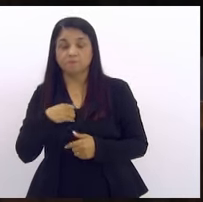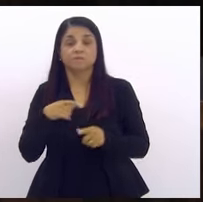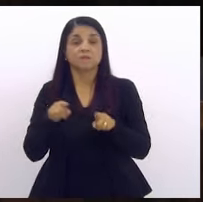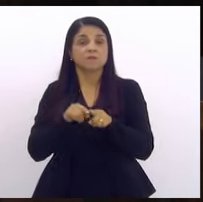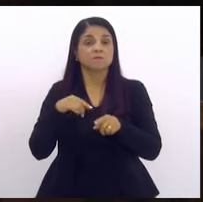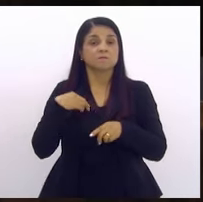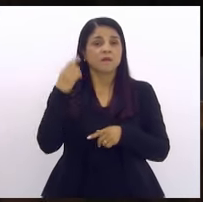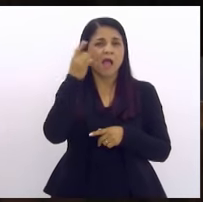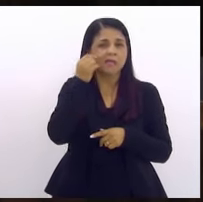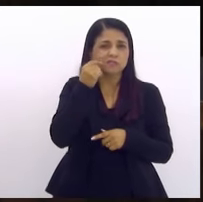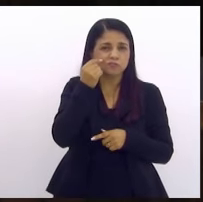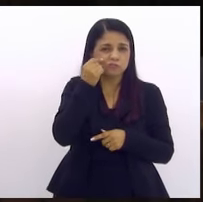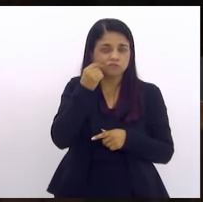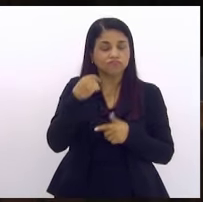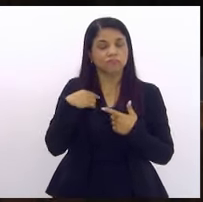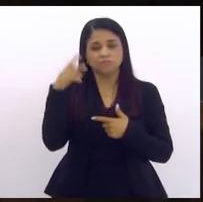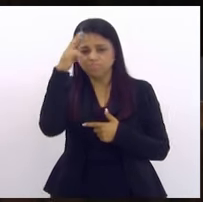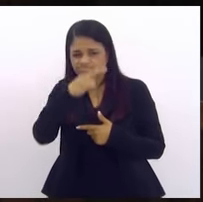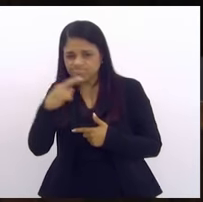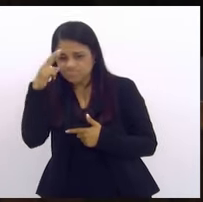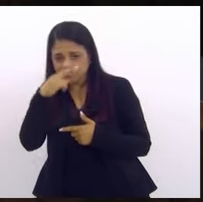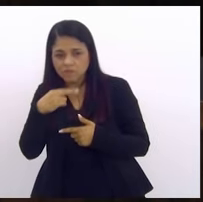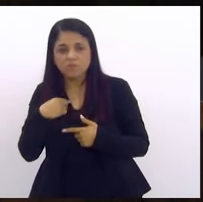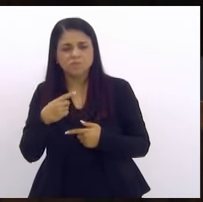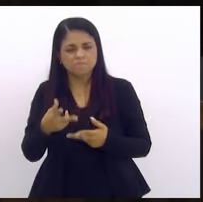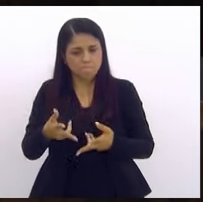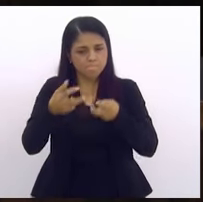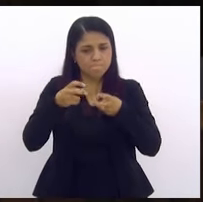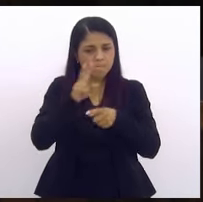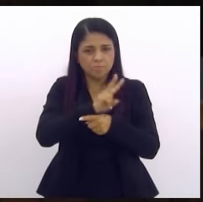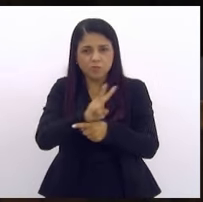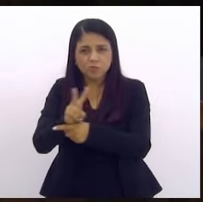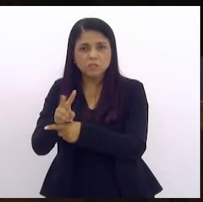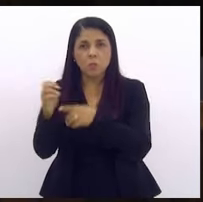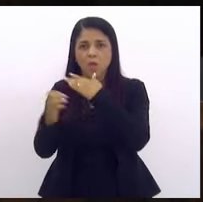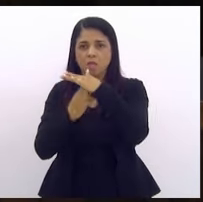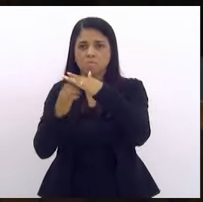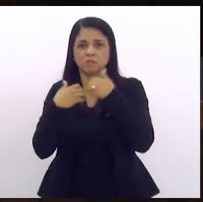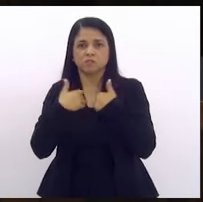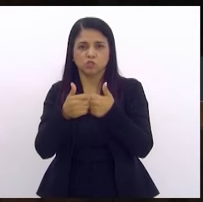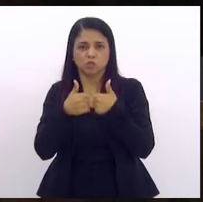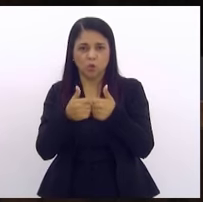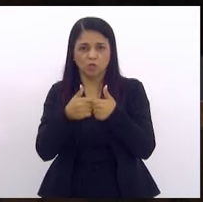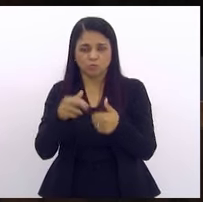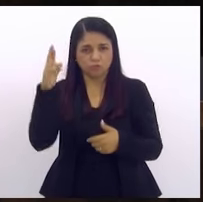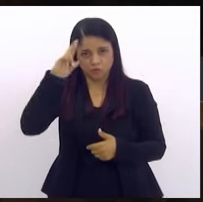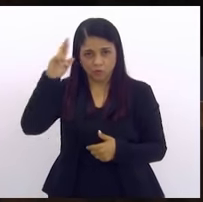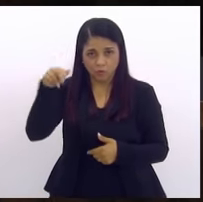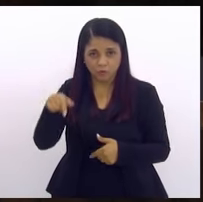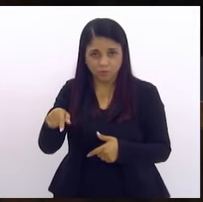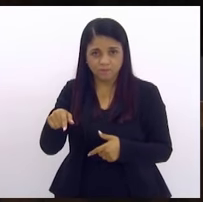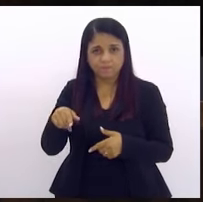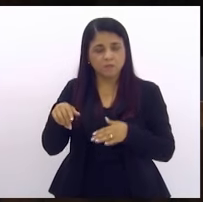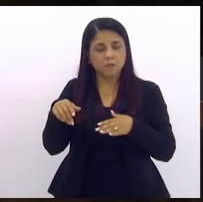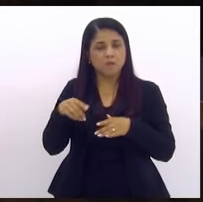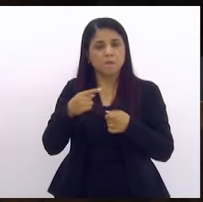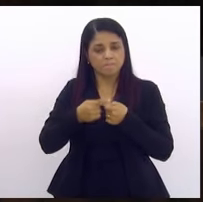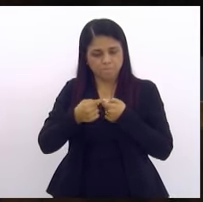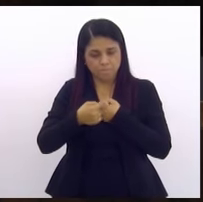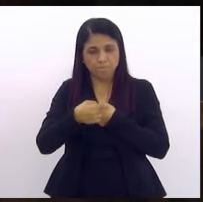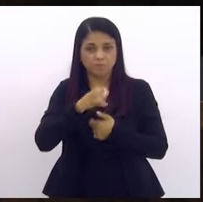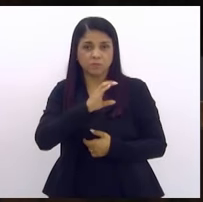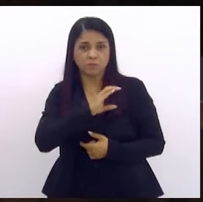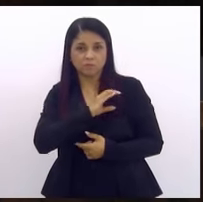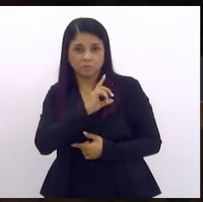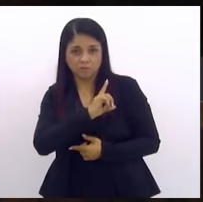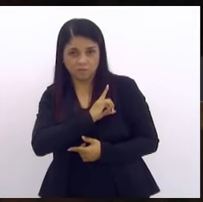e eu vi realmente a proteção que existe a esses empresários. É surreal. Onde os municípios, ali no município do Duque de Caxias, nós